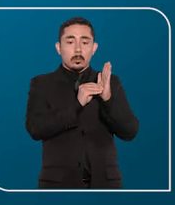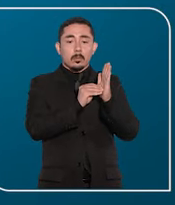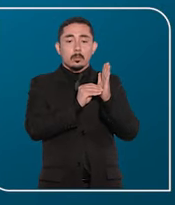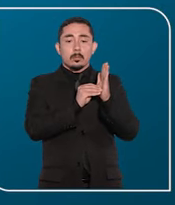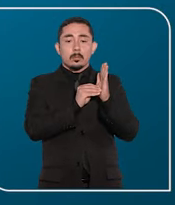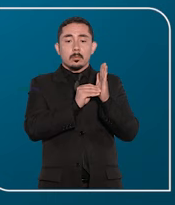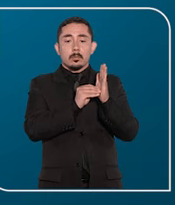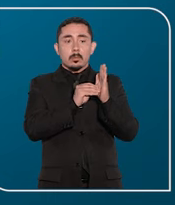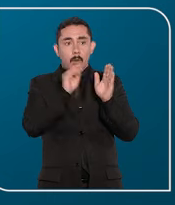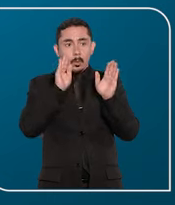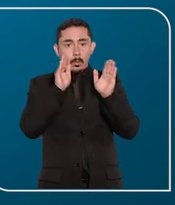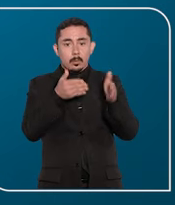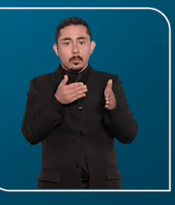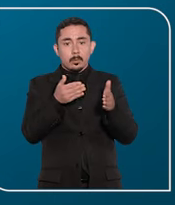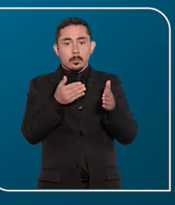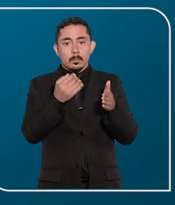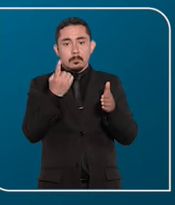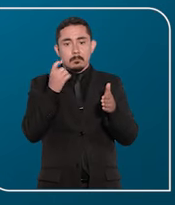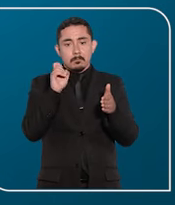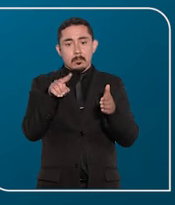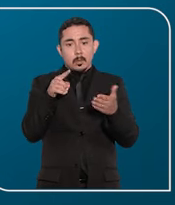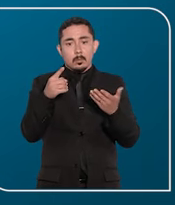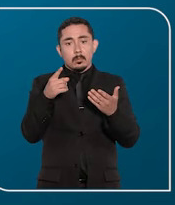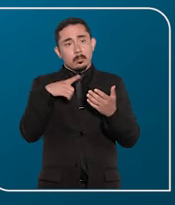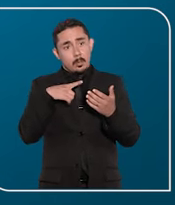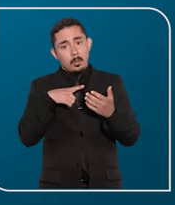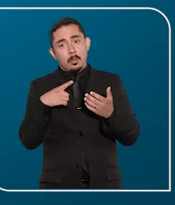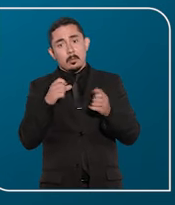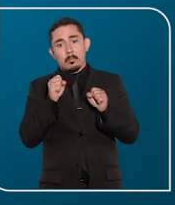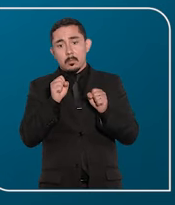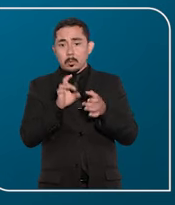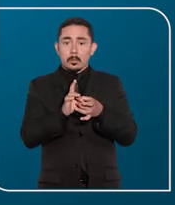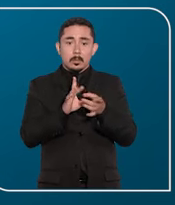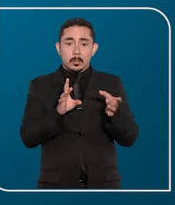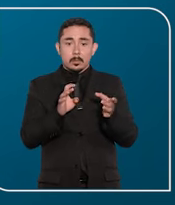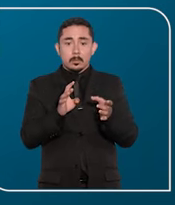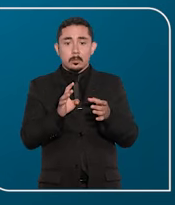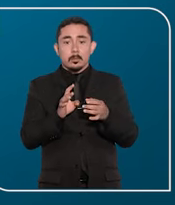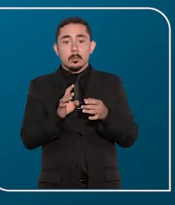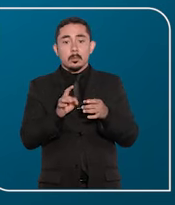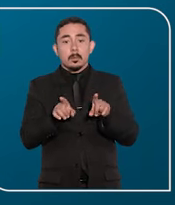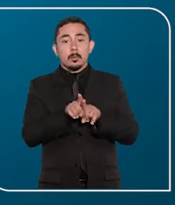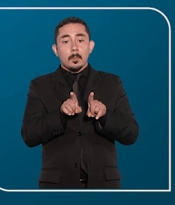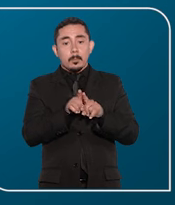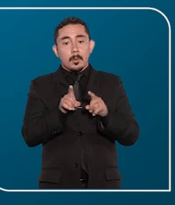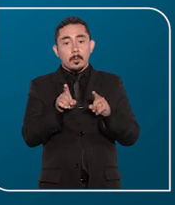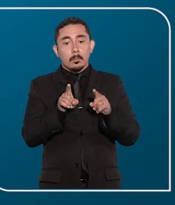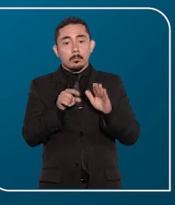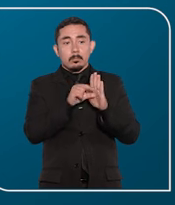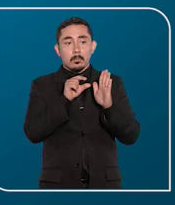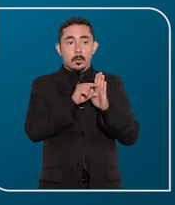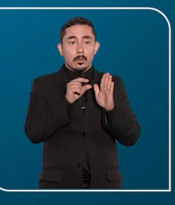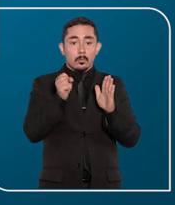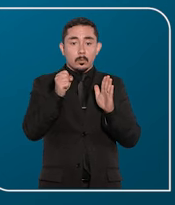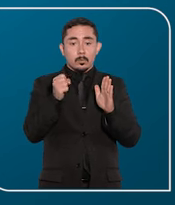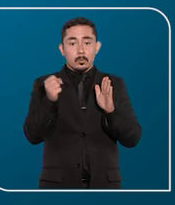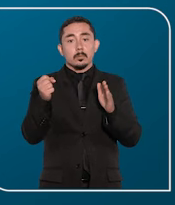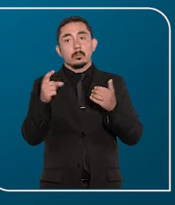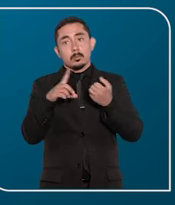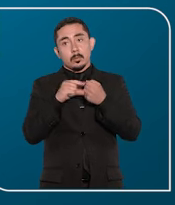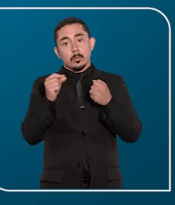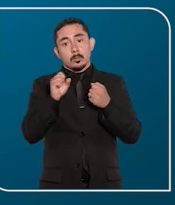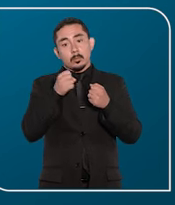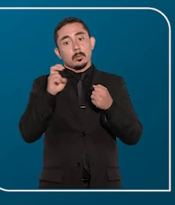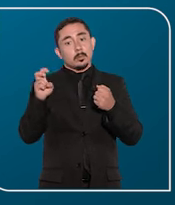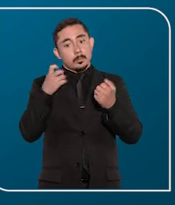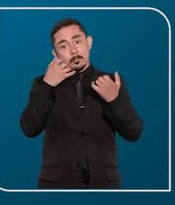valores objetivos, em 1.000, 2.000, 5.000? Tem, perfeitamente possível. Aliás, o parágrafo 8º do artigo 85 diz exatamente isso.